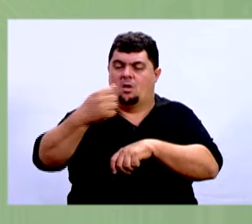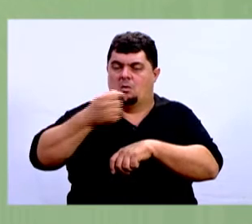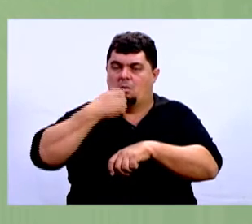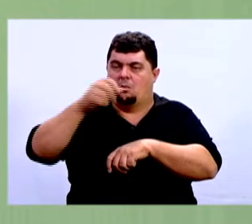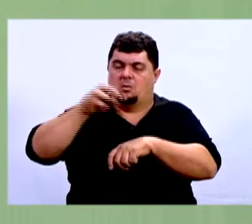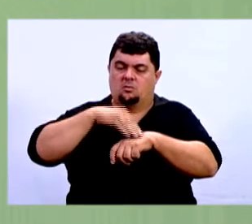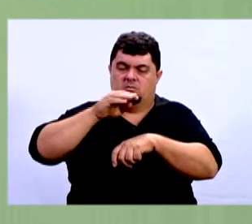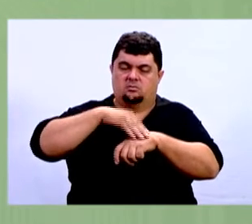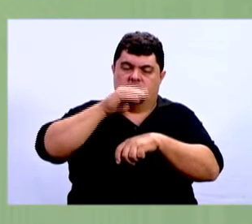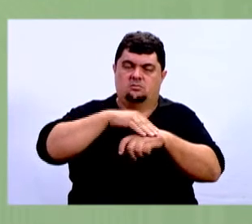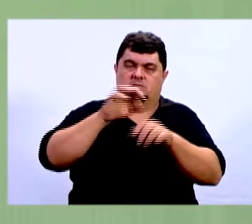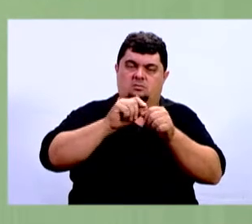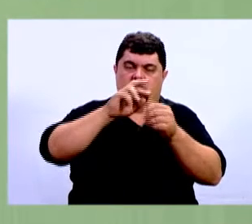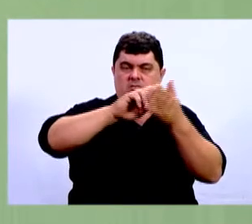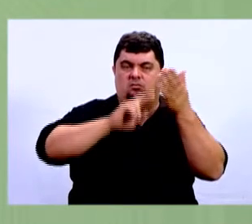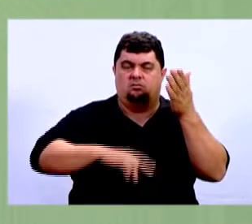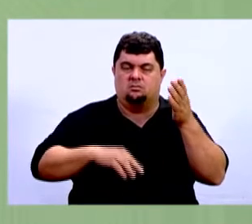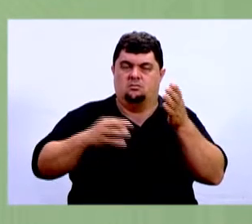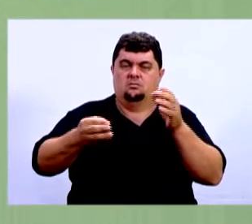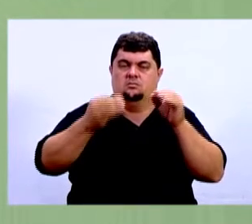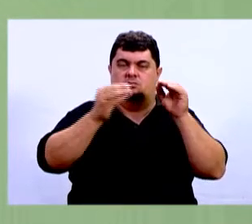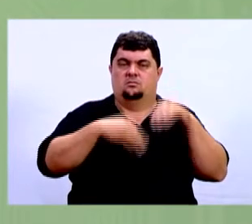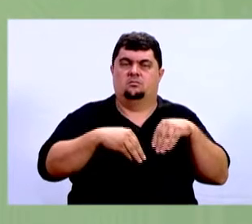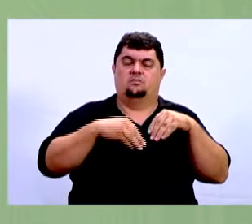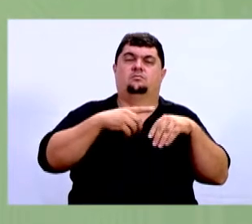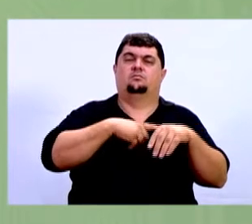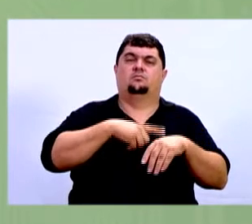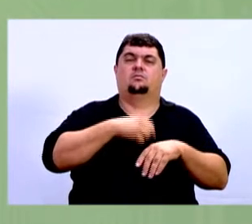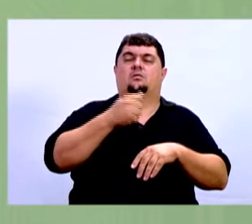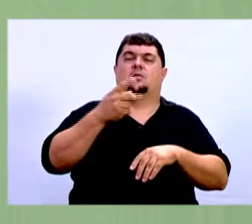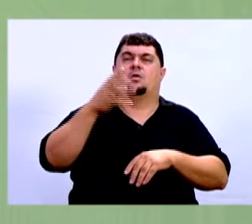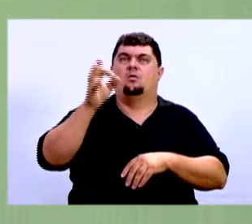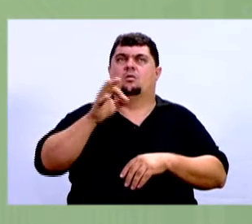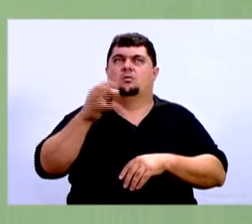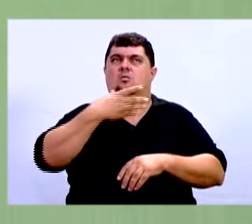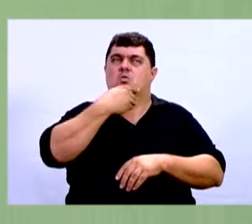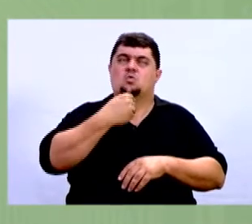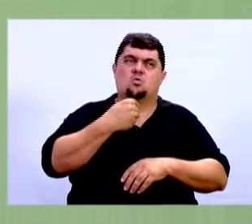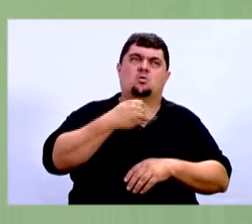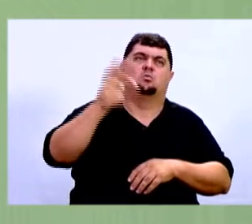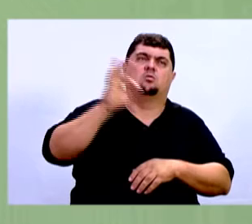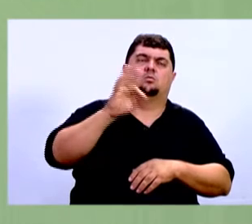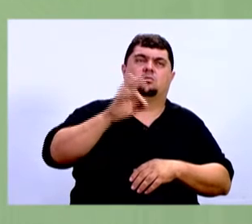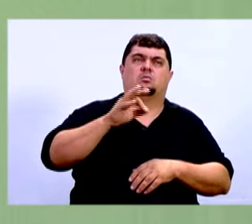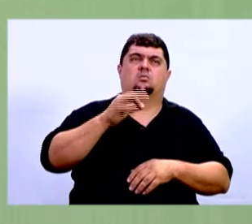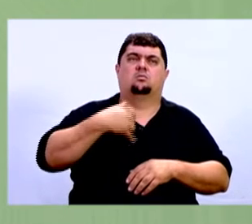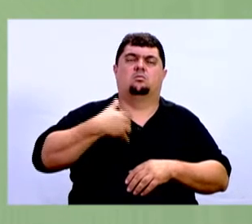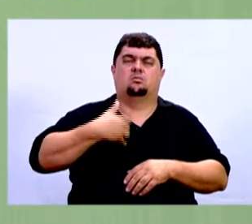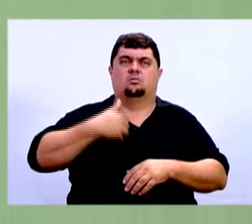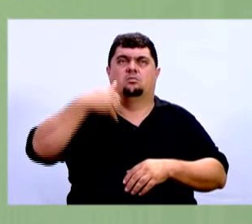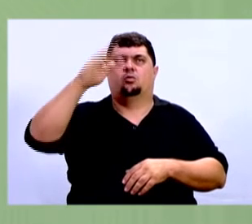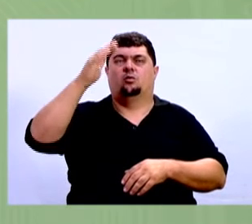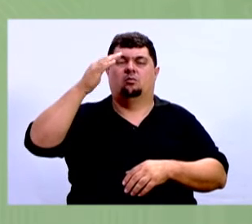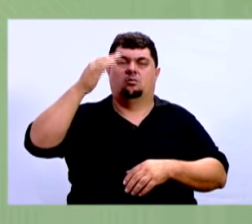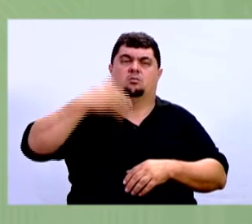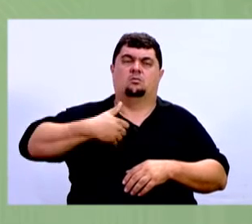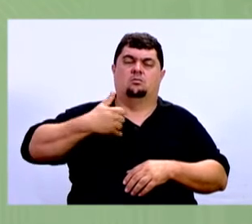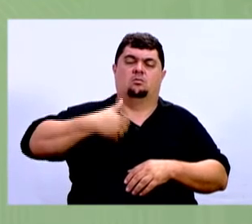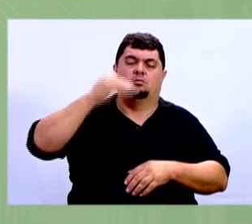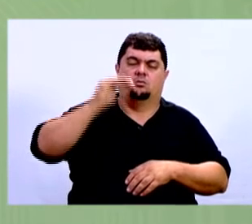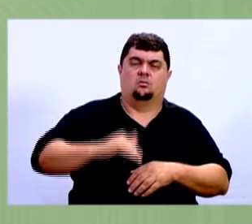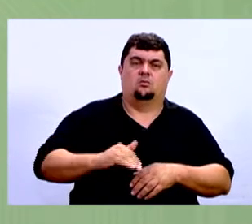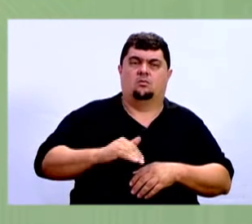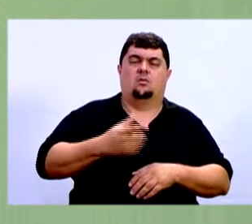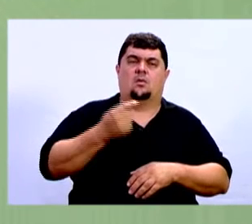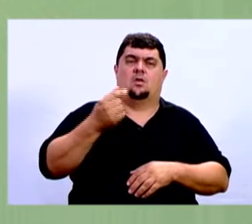quer conhecer essa população, quantos por cento são do sexo masculino, quantos por cento são maiores de idade, menores de idade, entendeu?